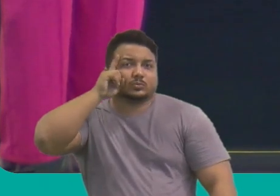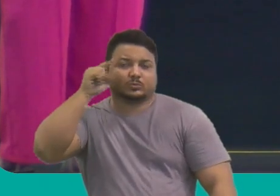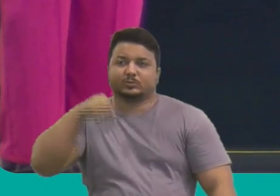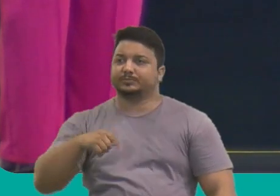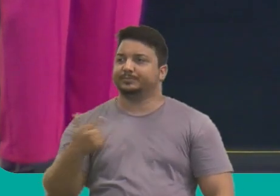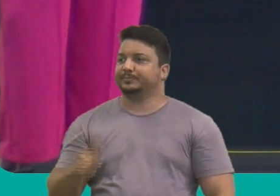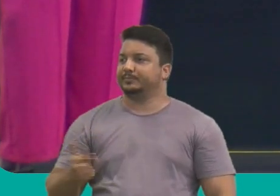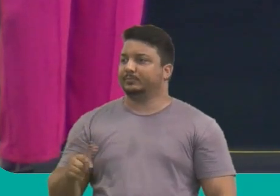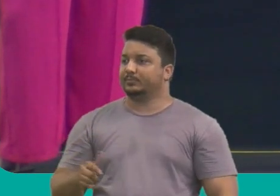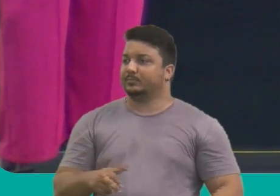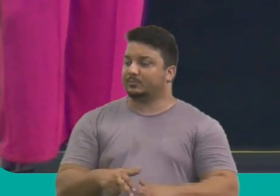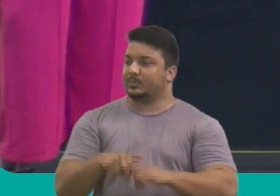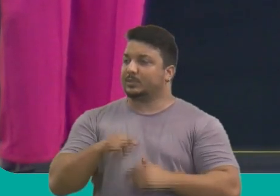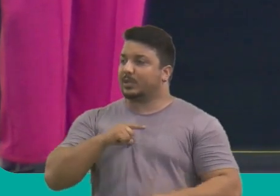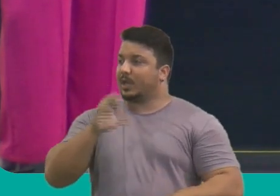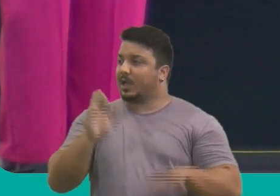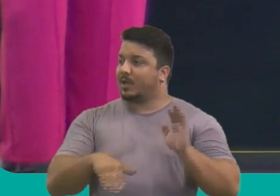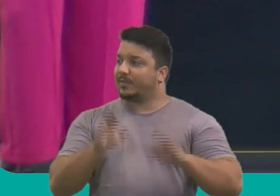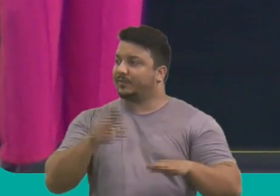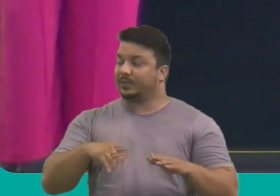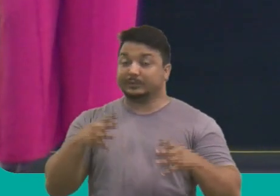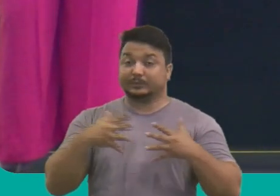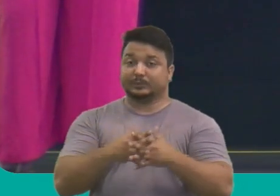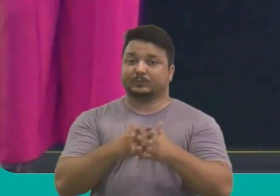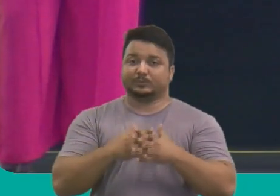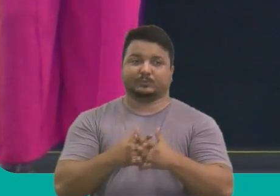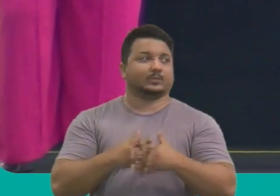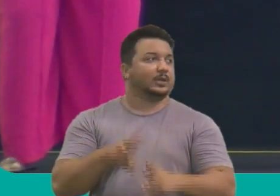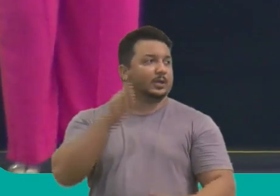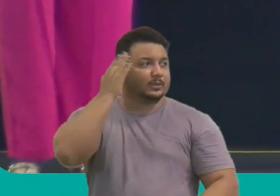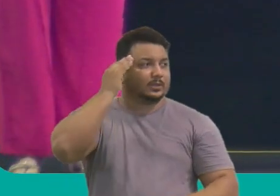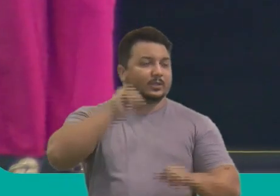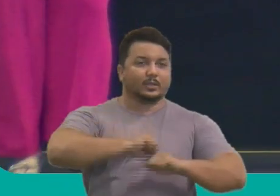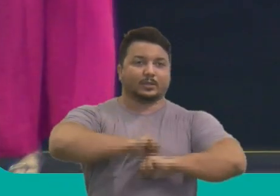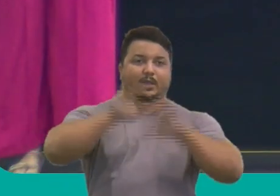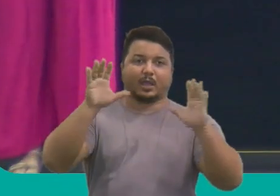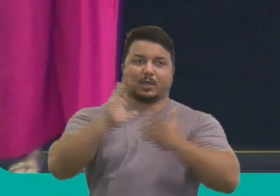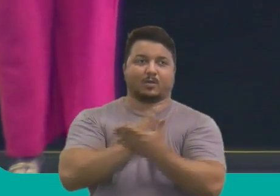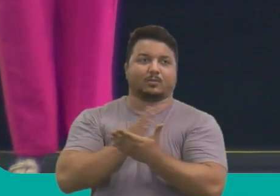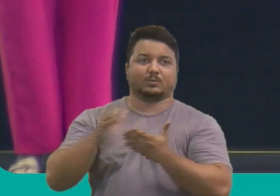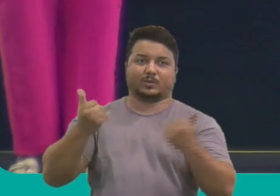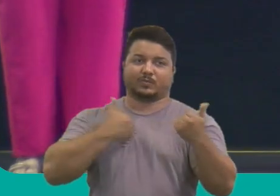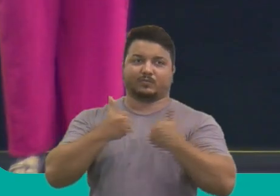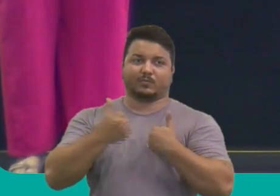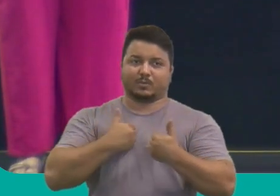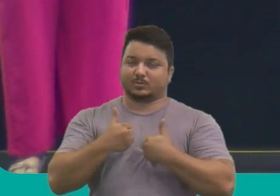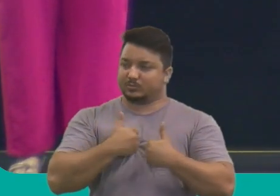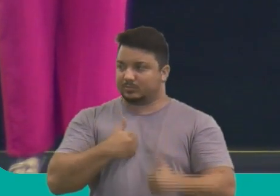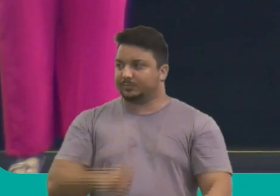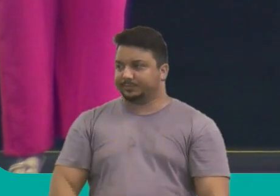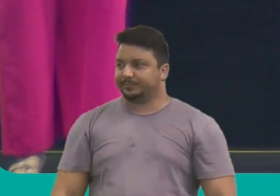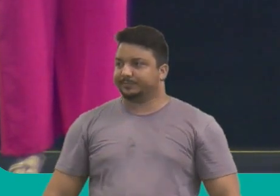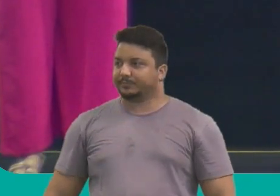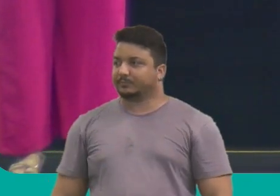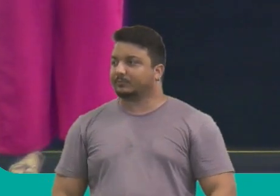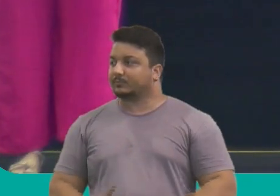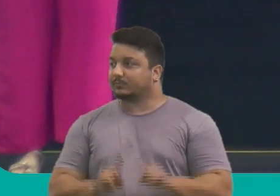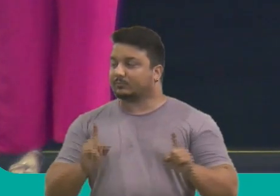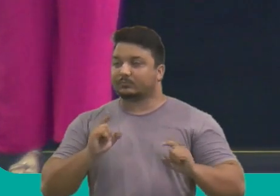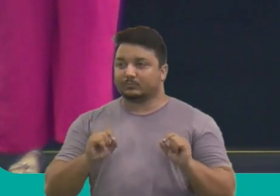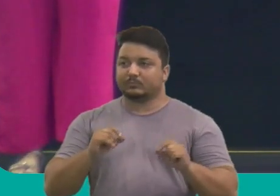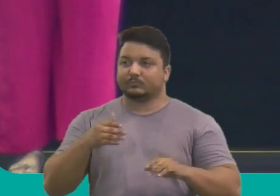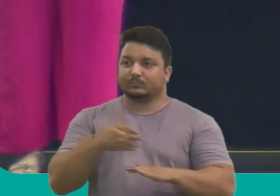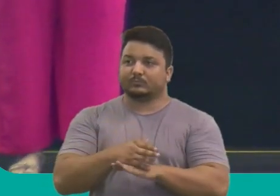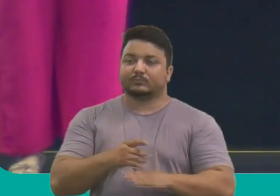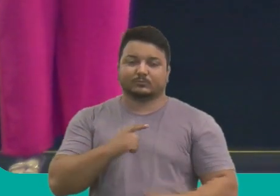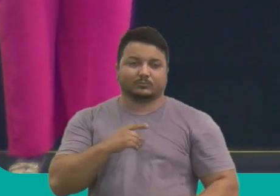dia. E aí, às vezes, fica um pouquinho complicado a gente entender algumas informaçõezinhas mais capciosas. Mas aí eu vou para a